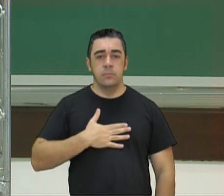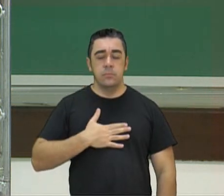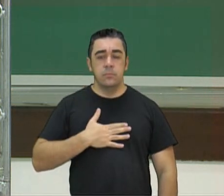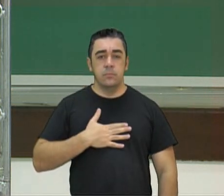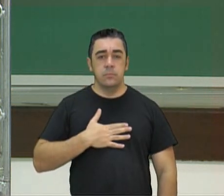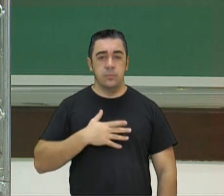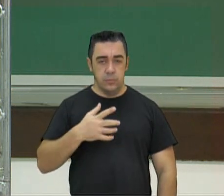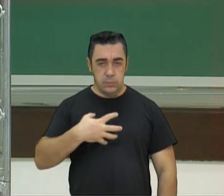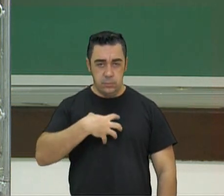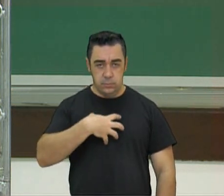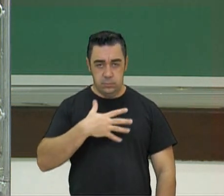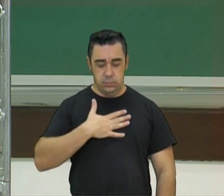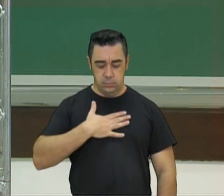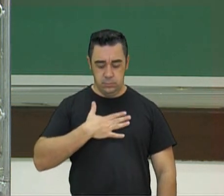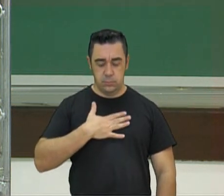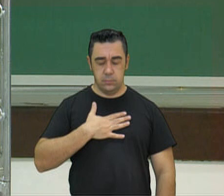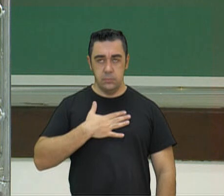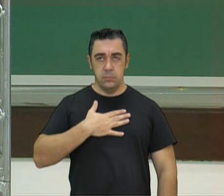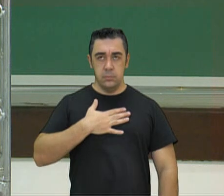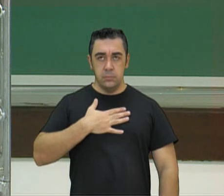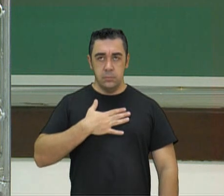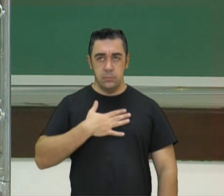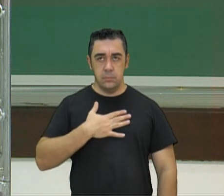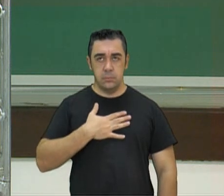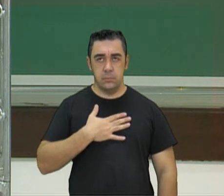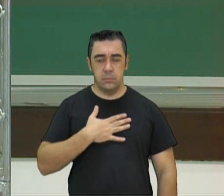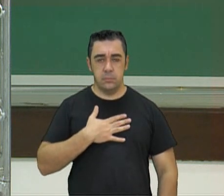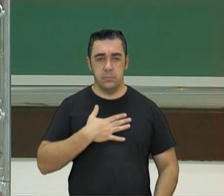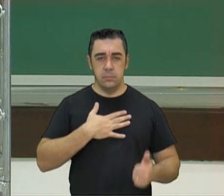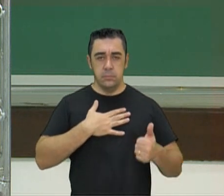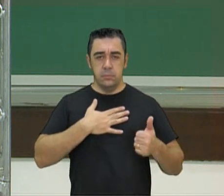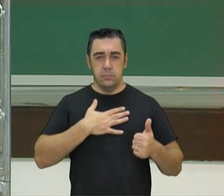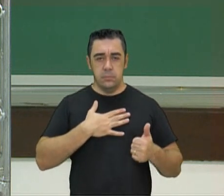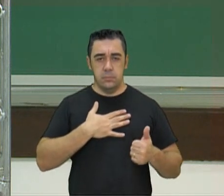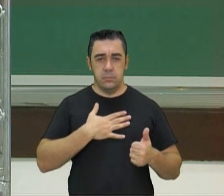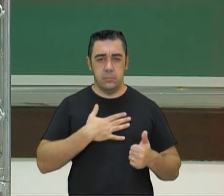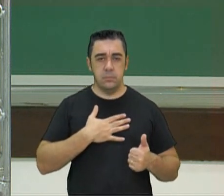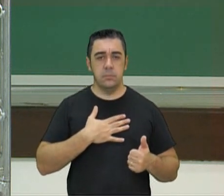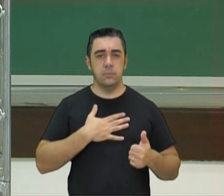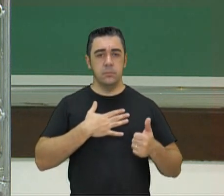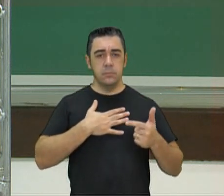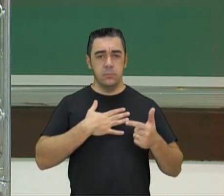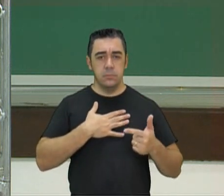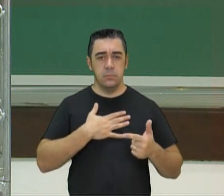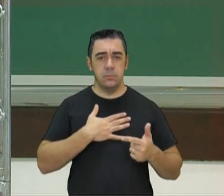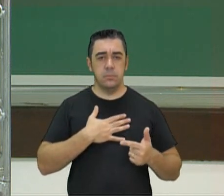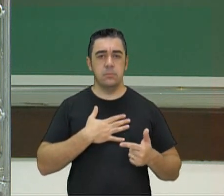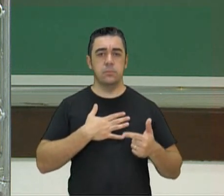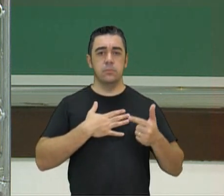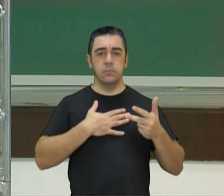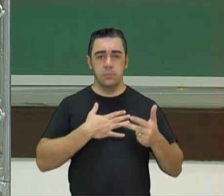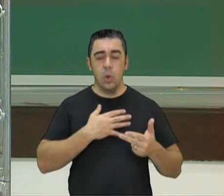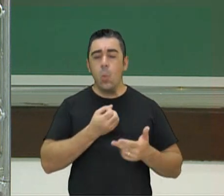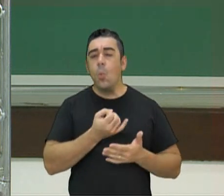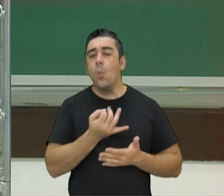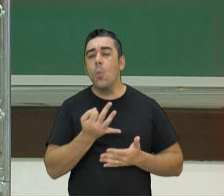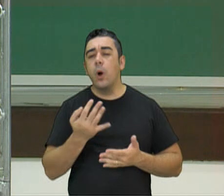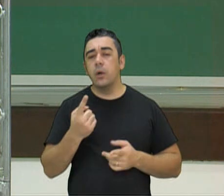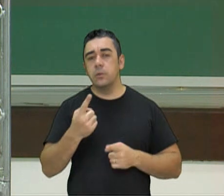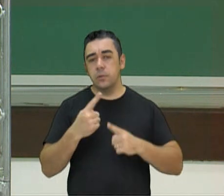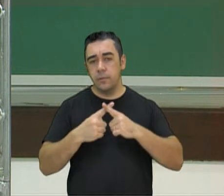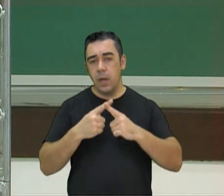o tórax ou sobre o abdômen e fazer a contagem. Então você concentra ali na contagem de quantas vezes você vai